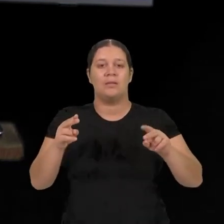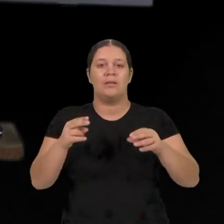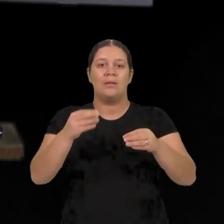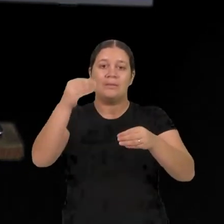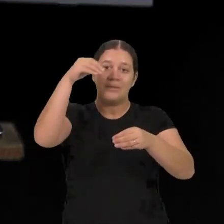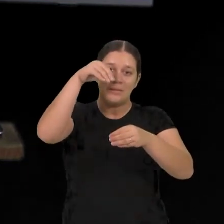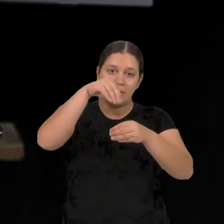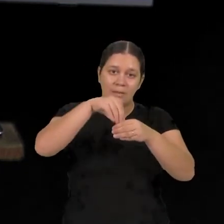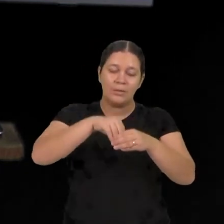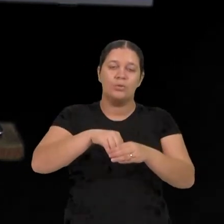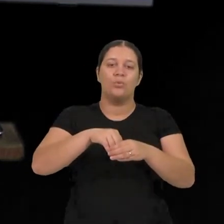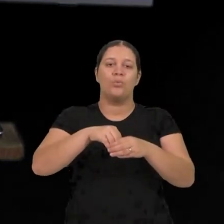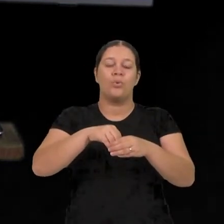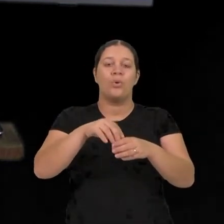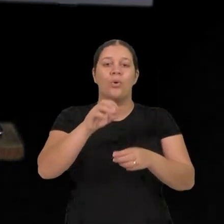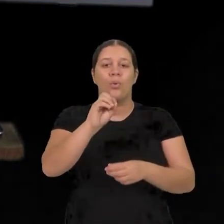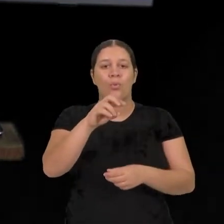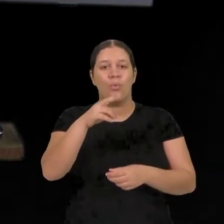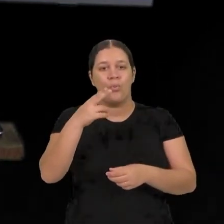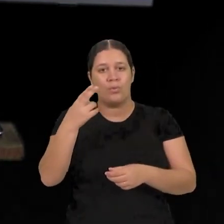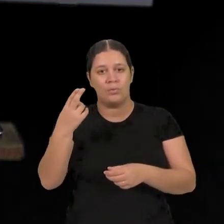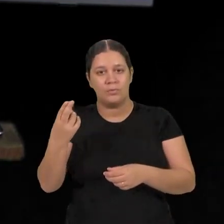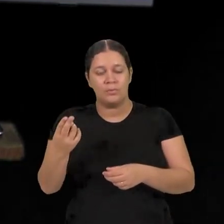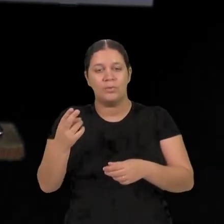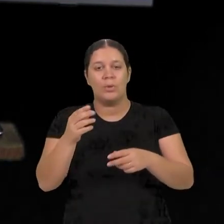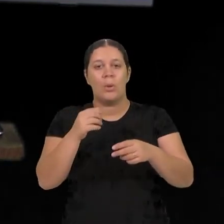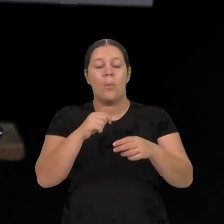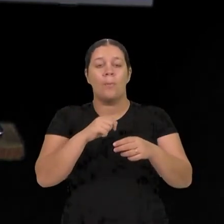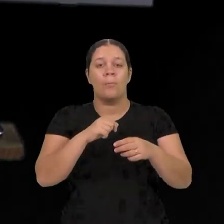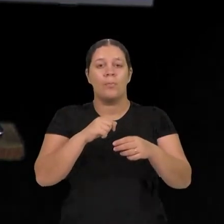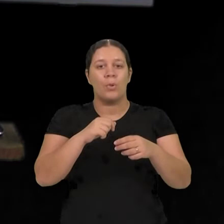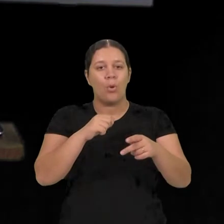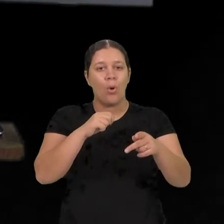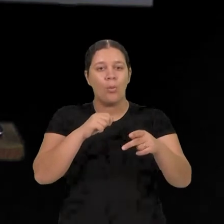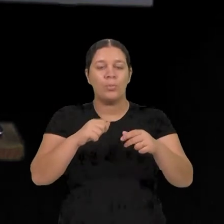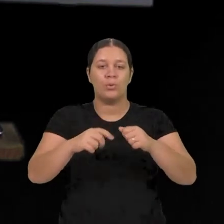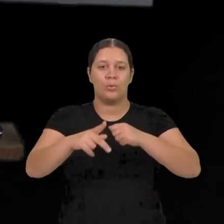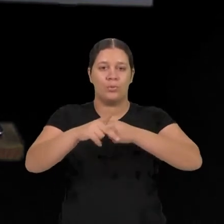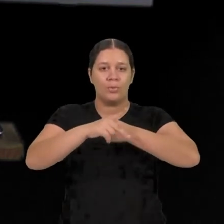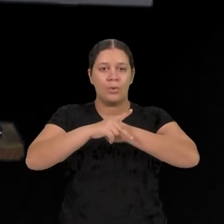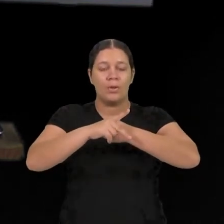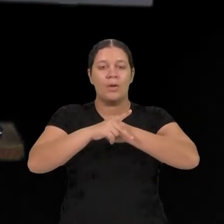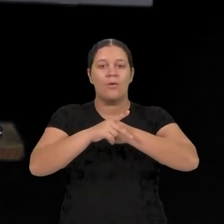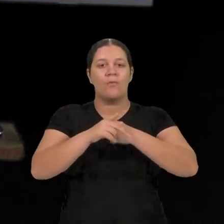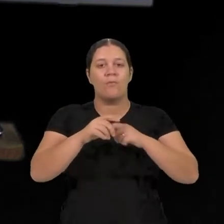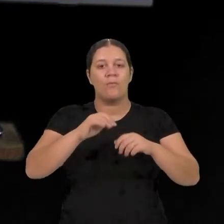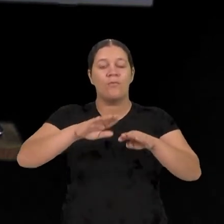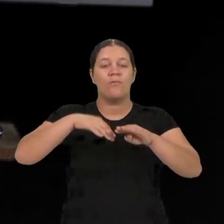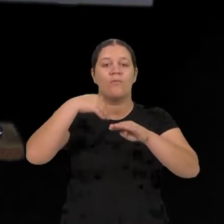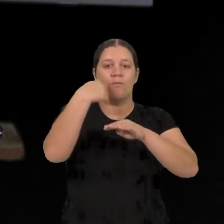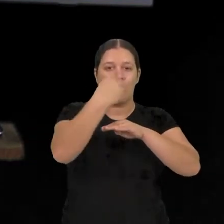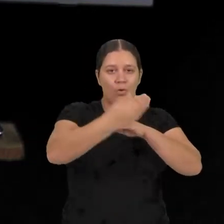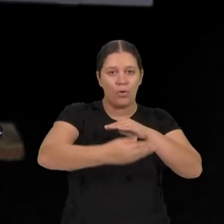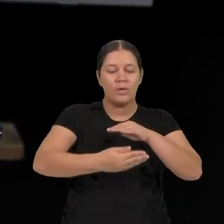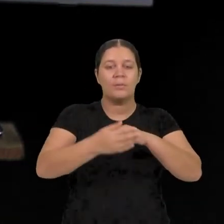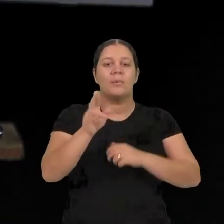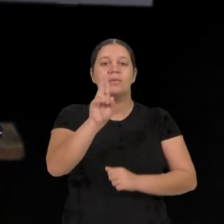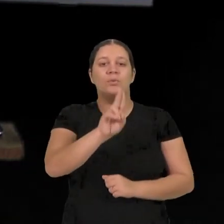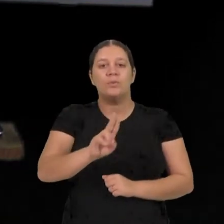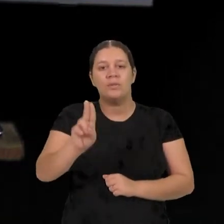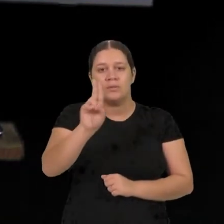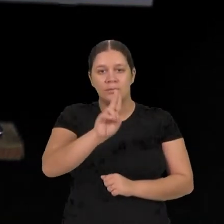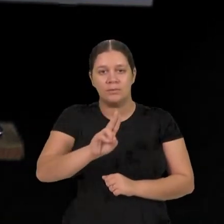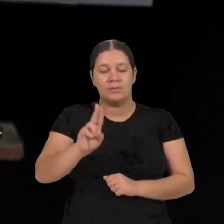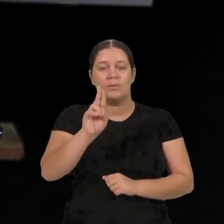peroxissomos, dos lisossomos, ou até mesmo do próprio lisossomo mandando material para fora, material que entrou, que não está sendo mais